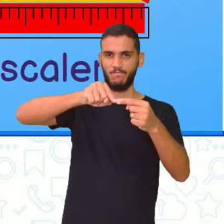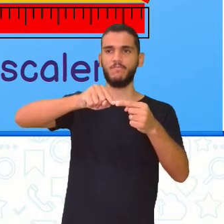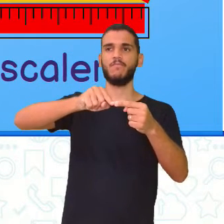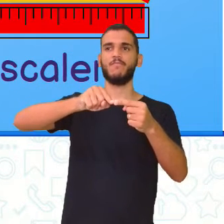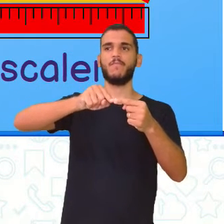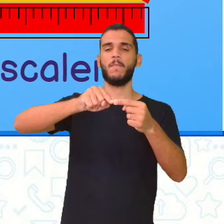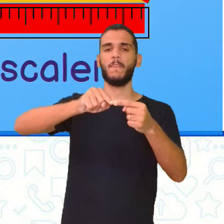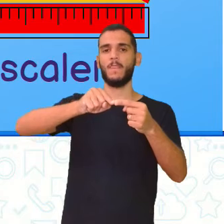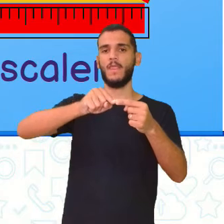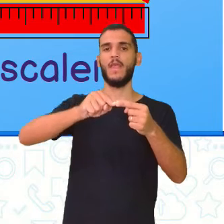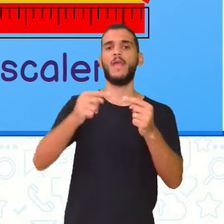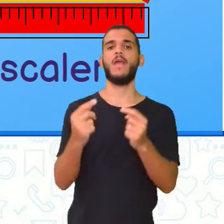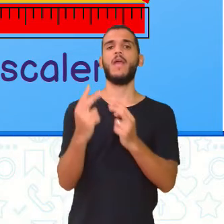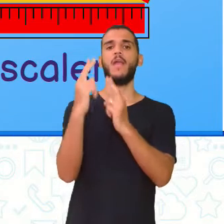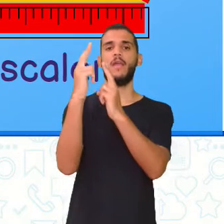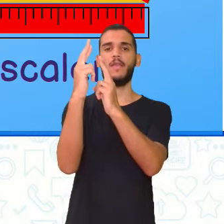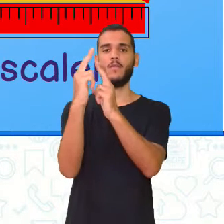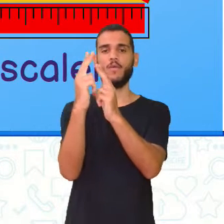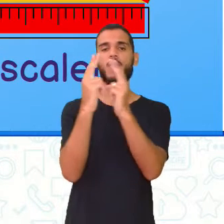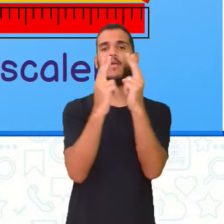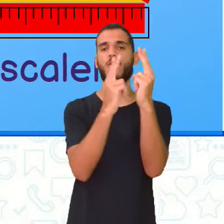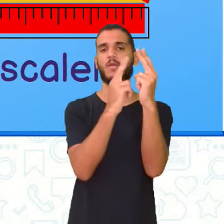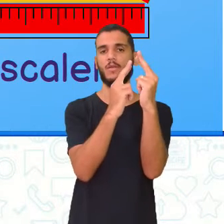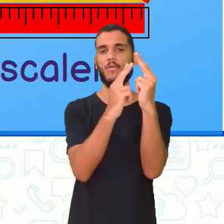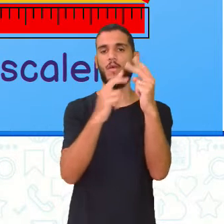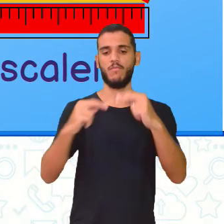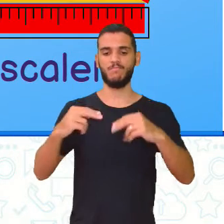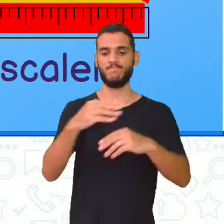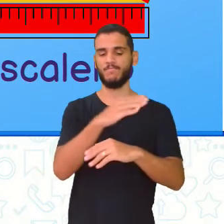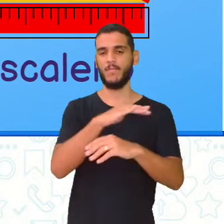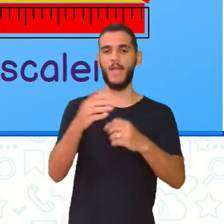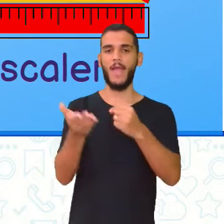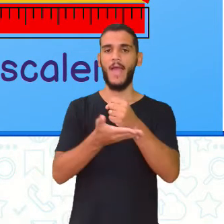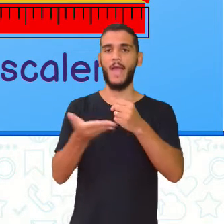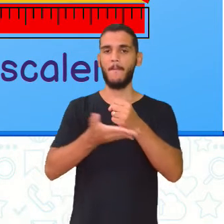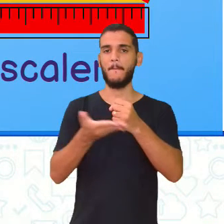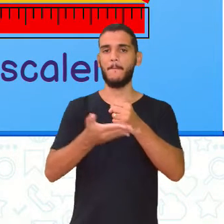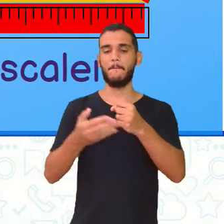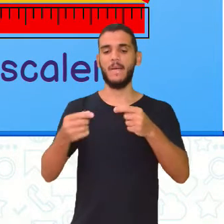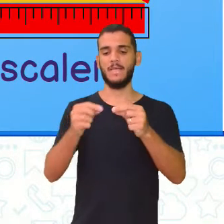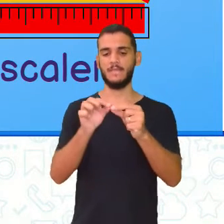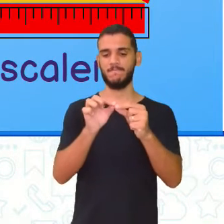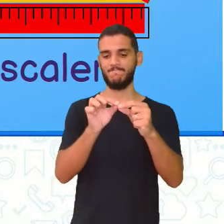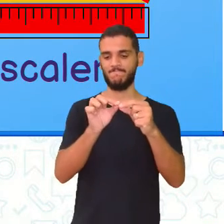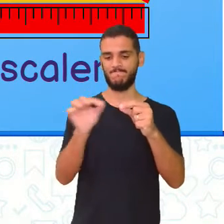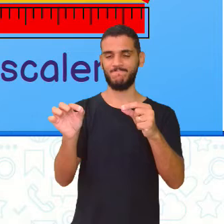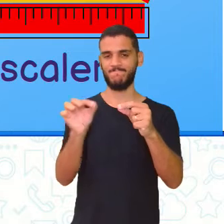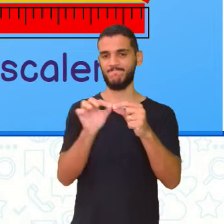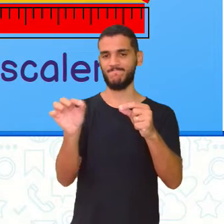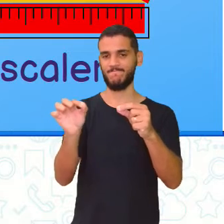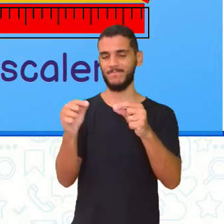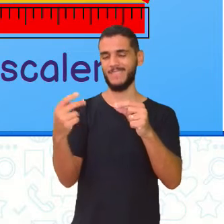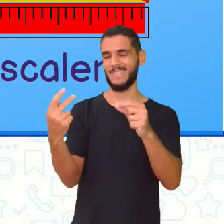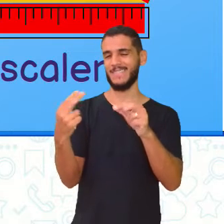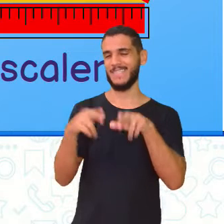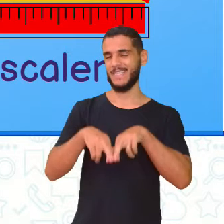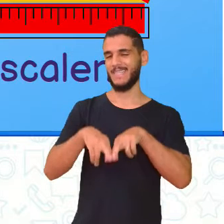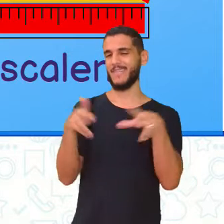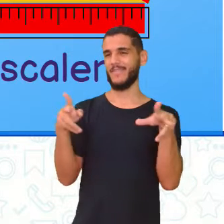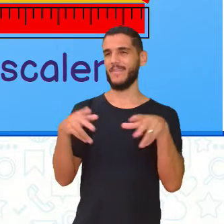de vermelho, até onde vai esse lado desse triângulo. E restou aquele pedacinho que eu marquei ali, ó, embaixo de